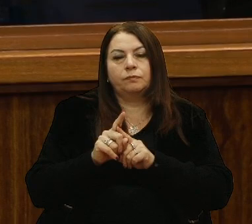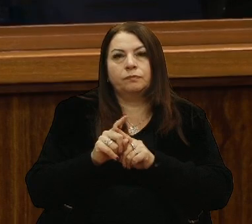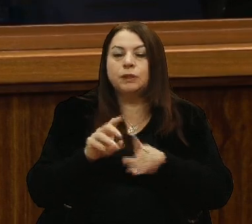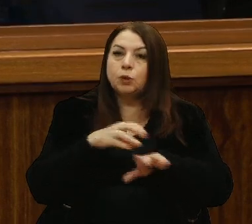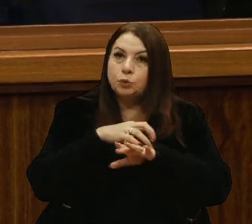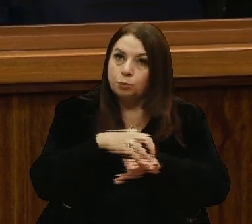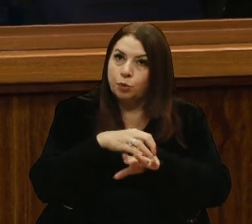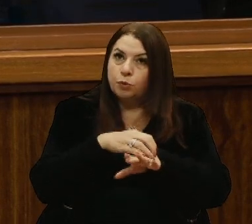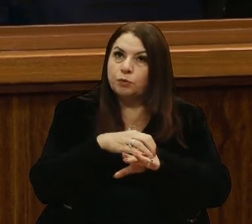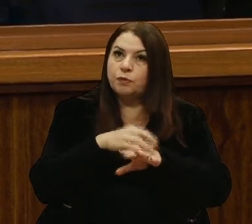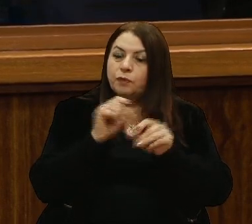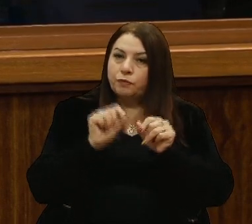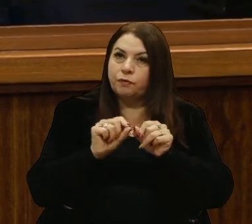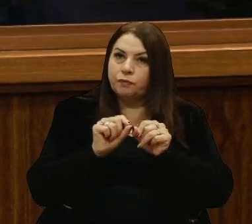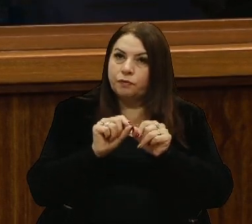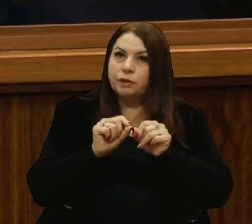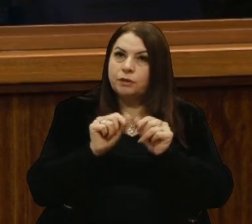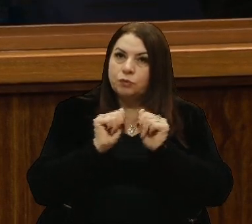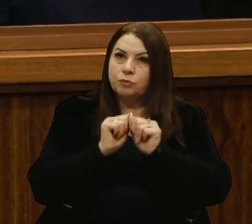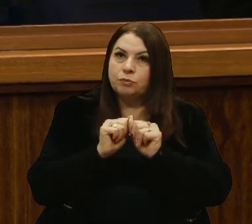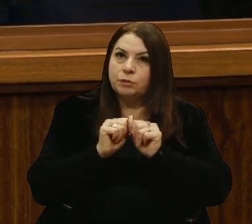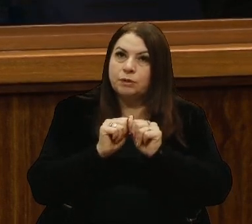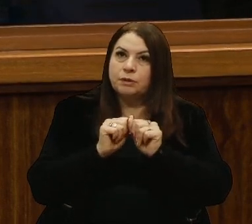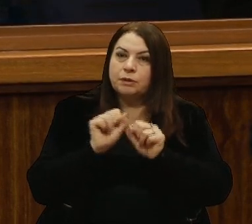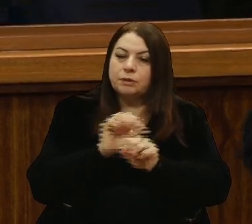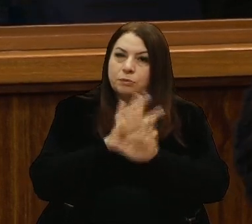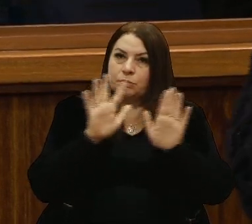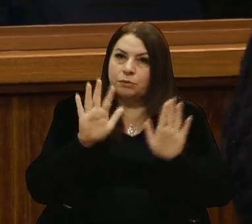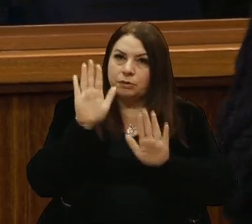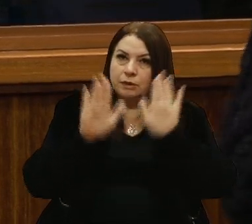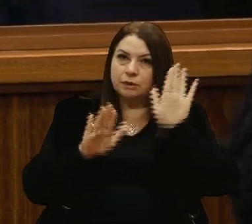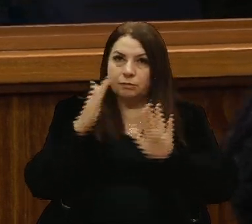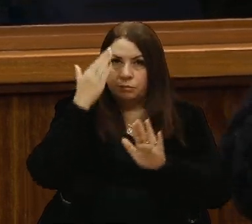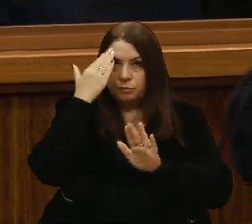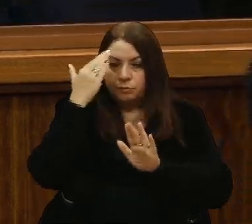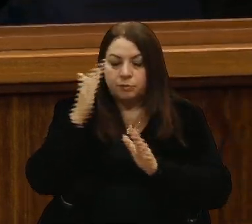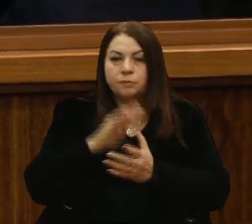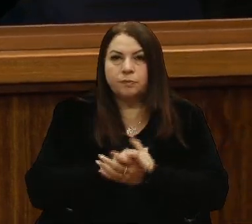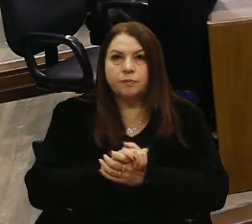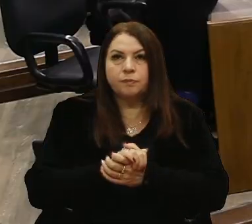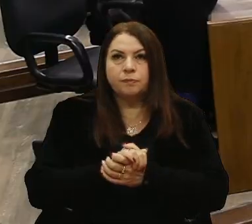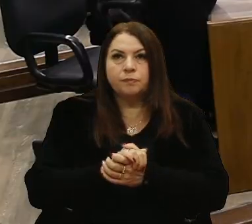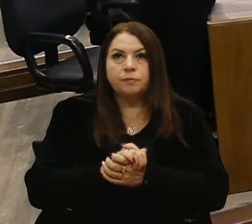transporte feito através de um processo transparente e licitatório. Obrigada. Em declaração de voto.